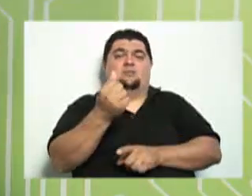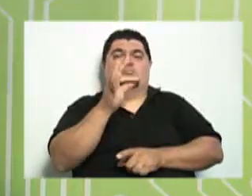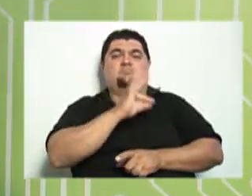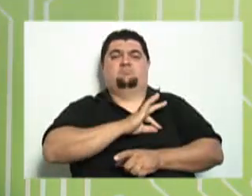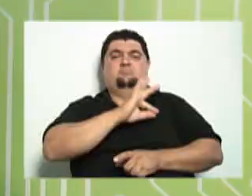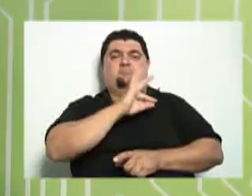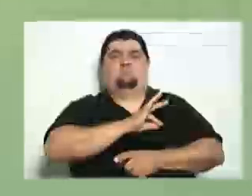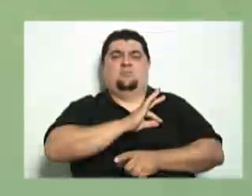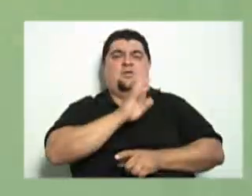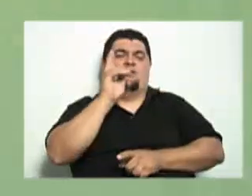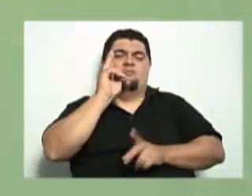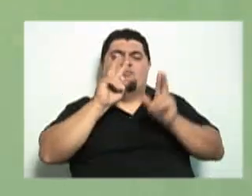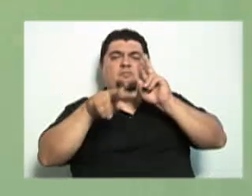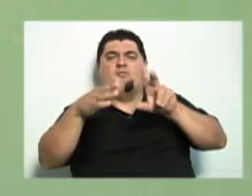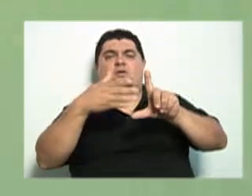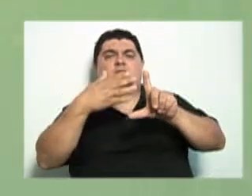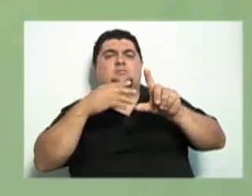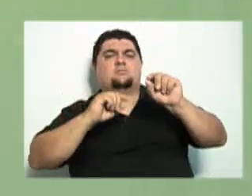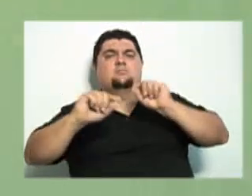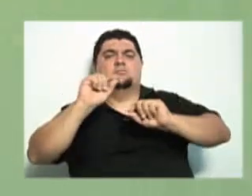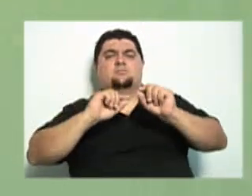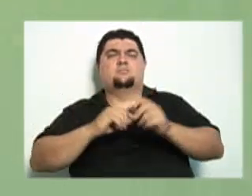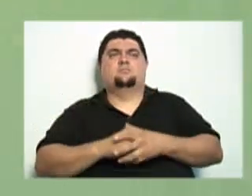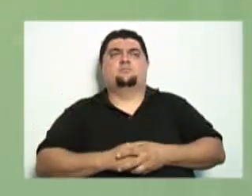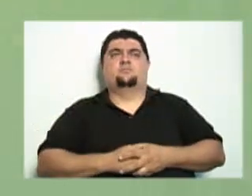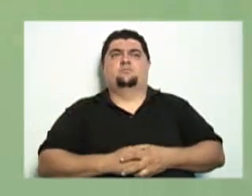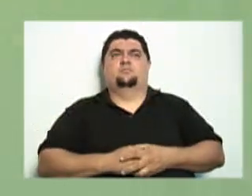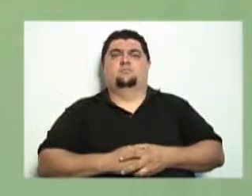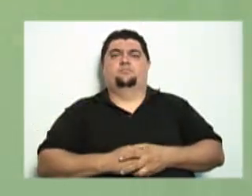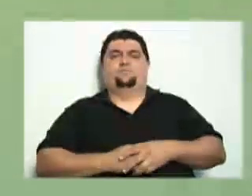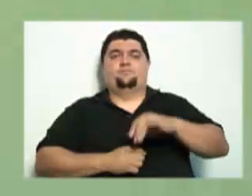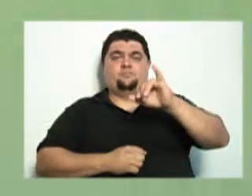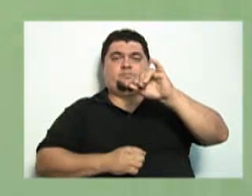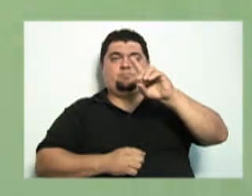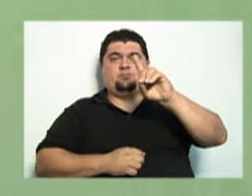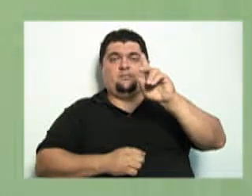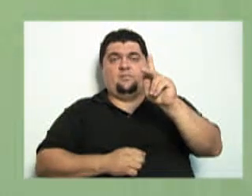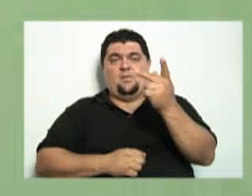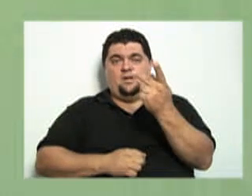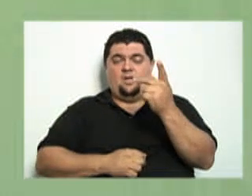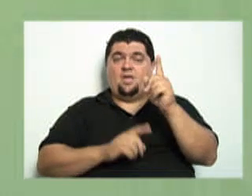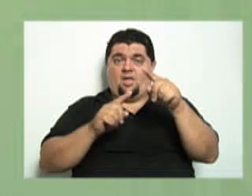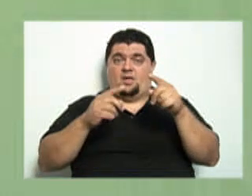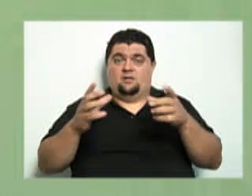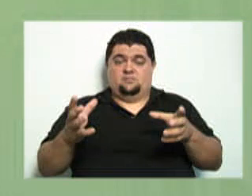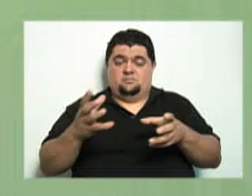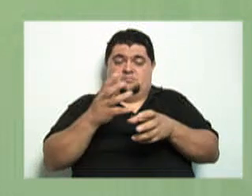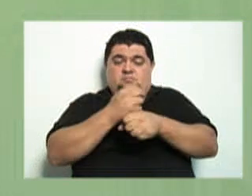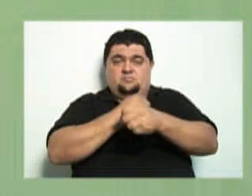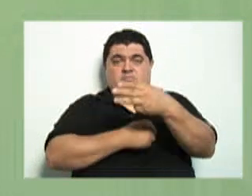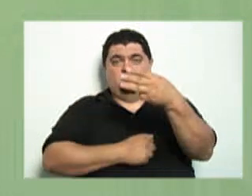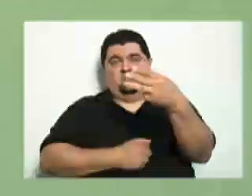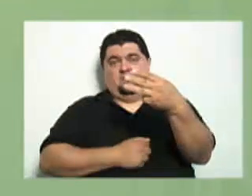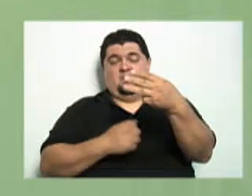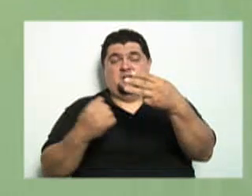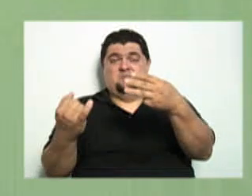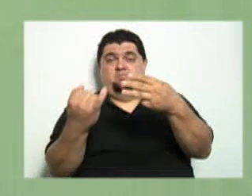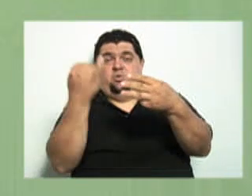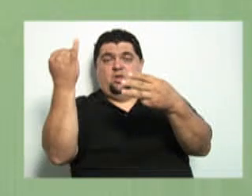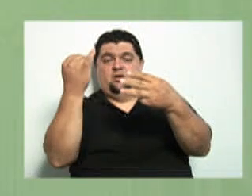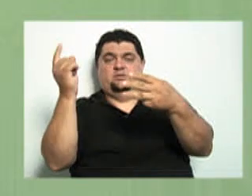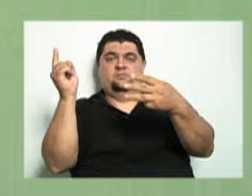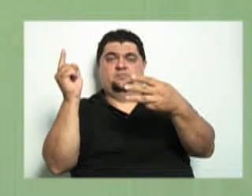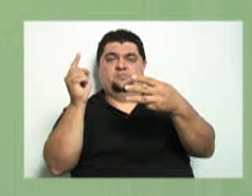pode conferir ali no slide que o Índice de Desenvolvimento Humano, então, é formado por 3 grandes